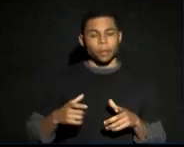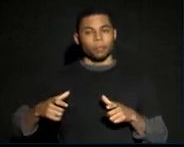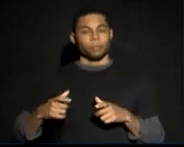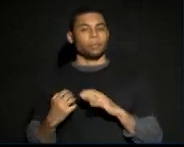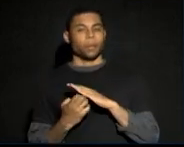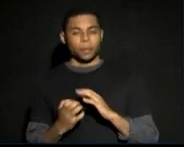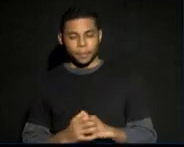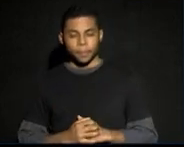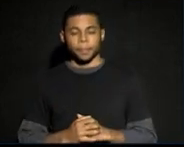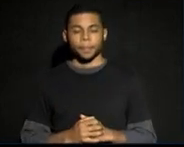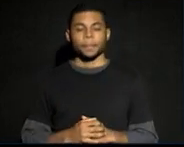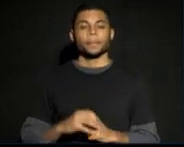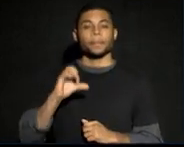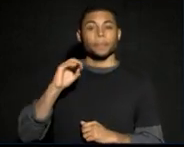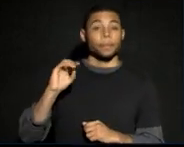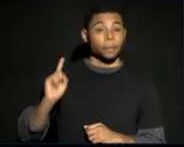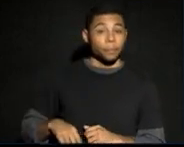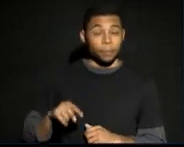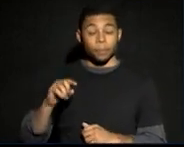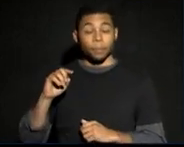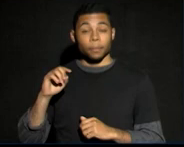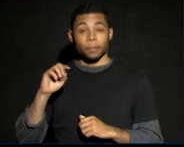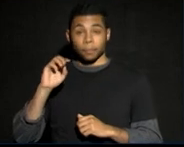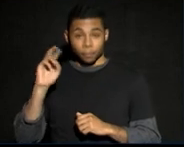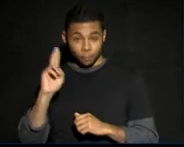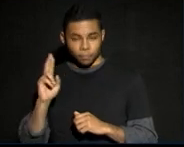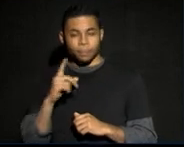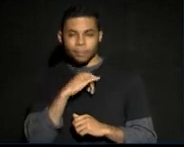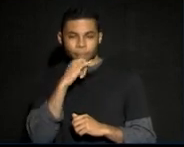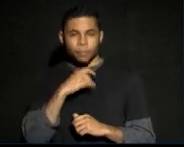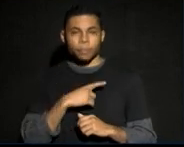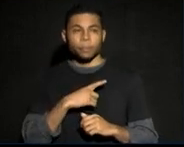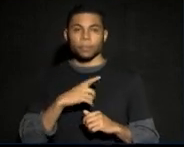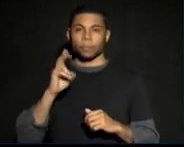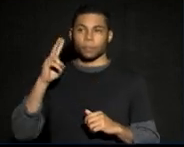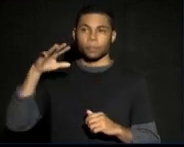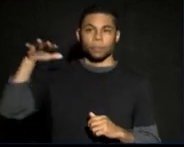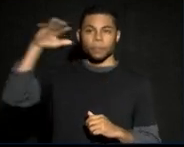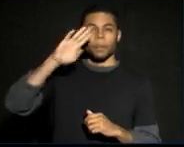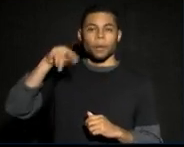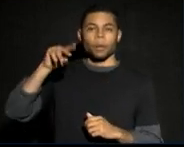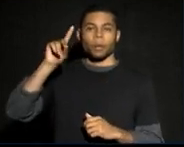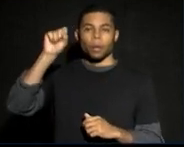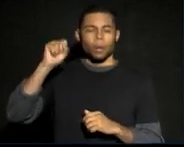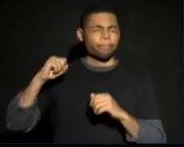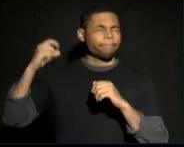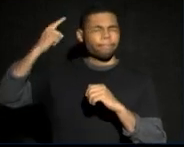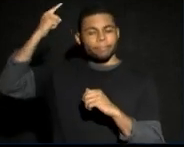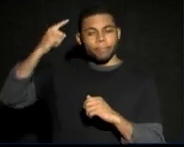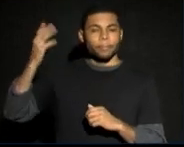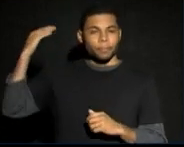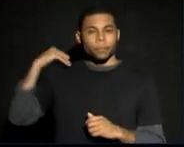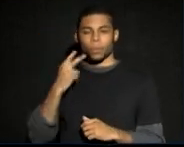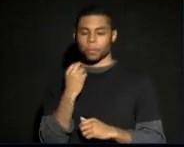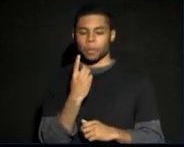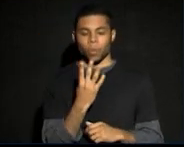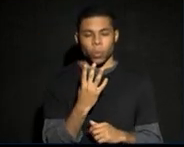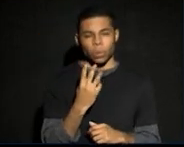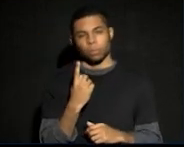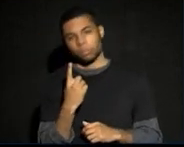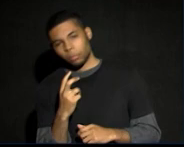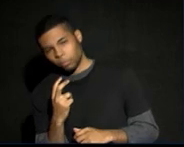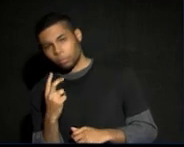de reais a valor de hoje eles se comparam quando a gente pega o áudio do subsídio no BNDS foi dois mil e quatorze quinze dezesseis